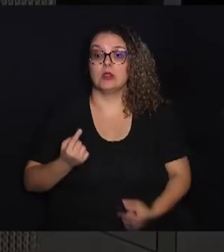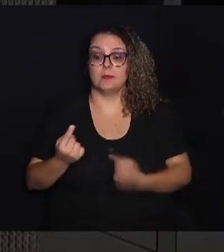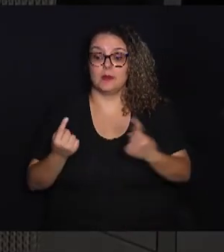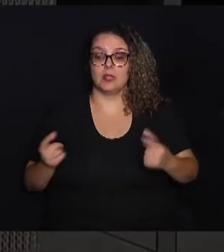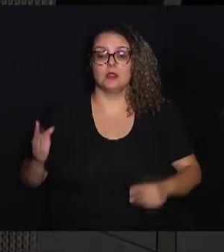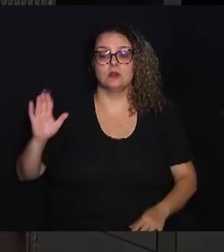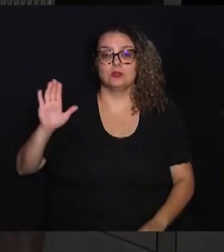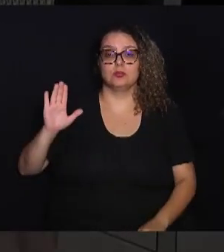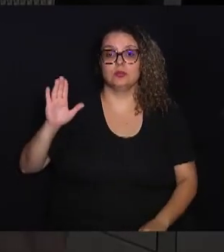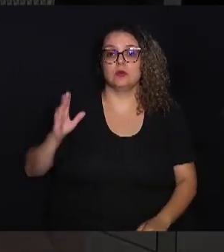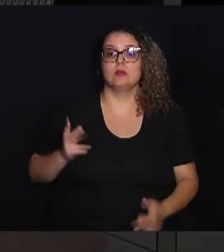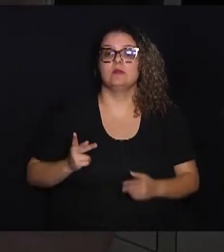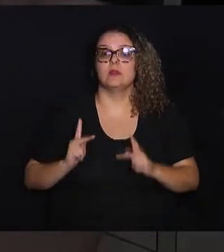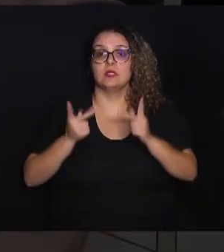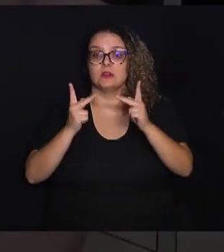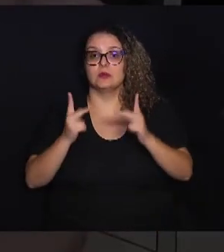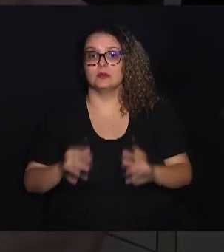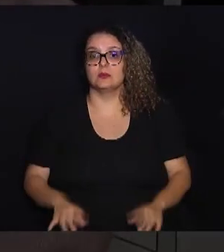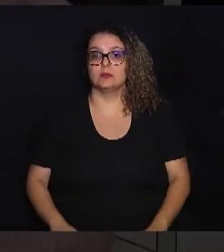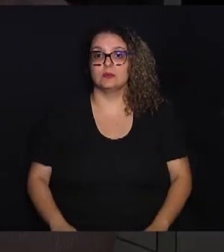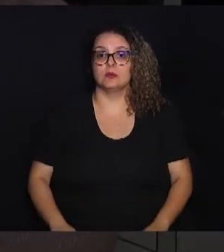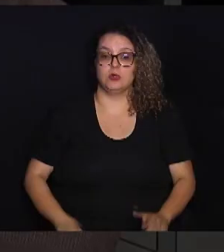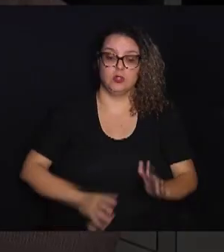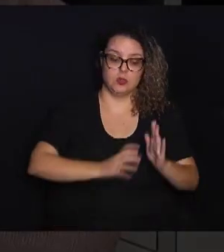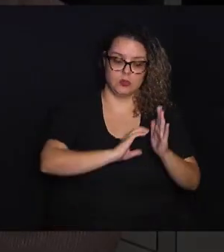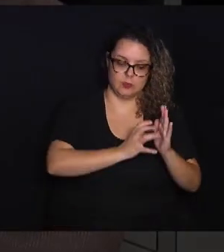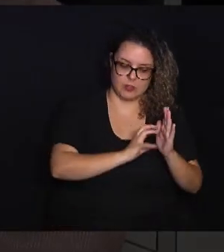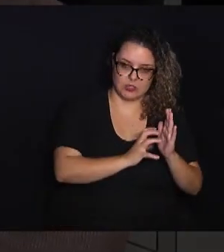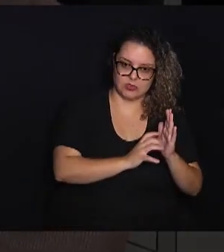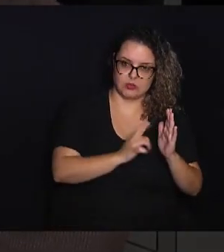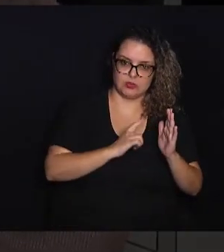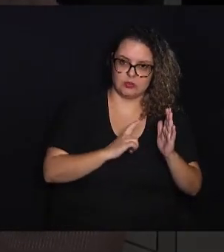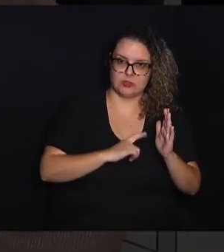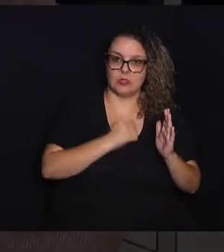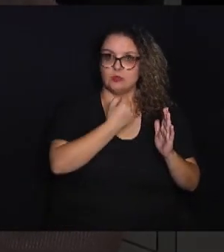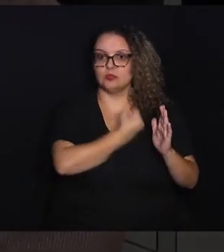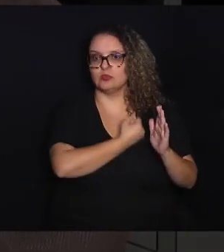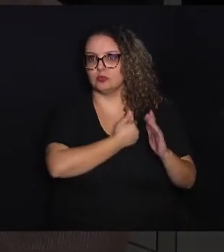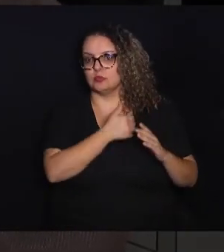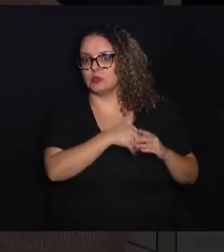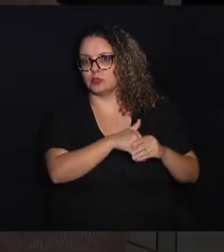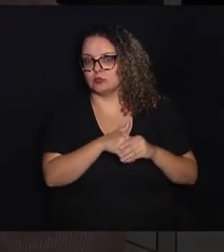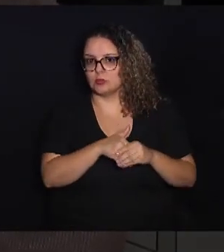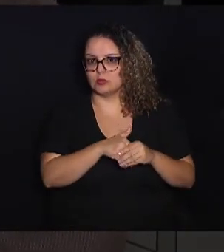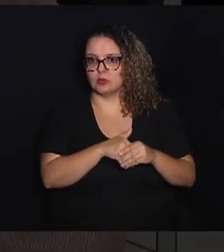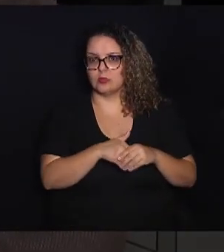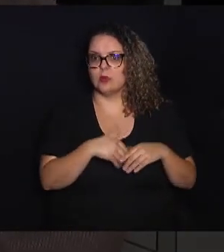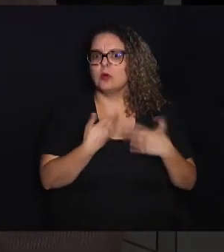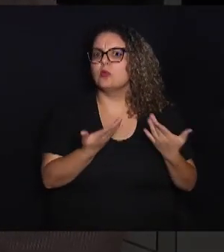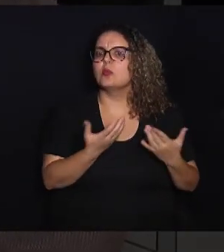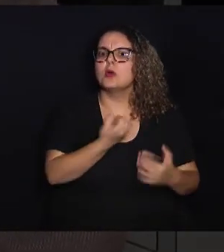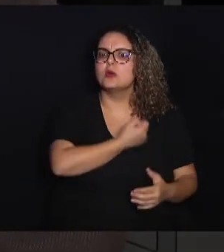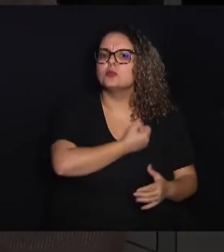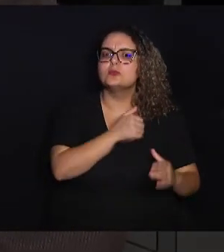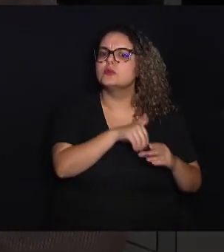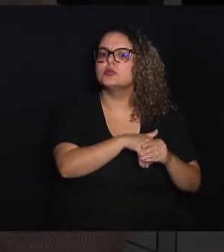candidato seja eleito, é preciso que um partido tenha um número de votos. Que número de votos é esse?